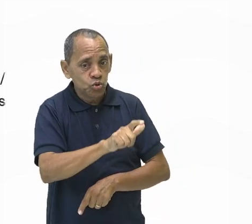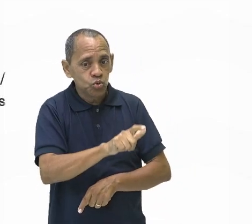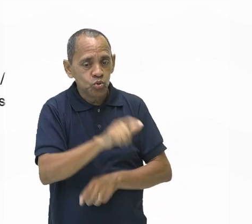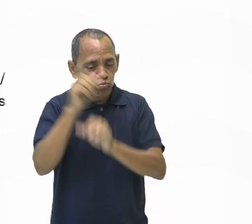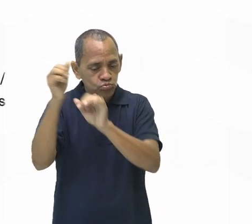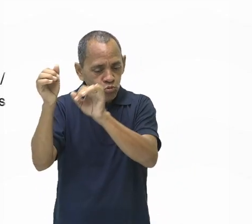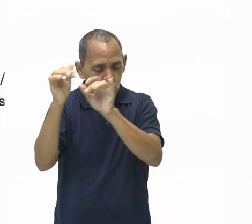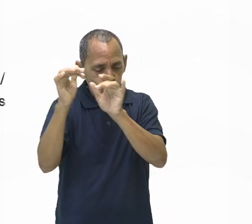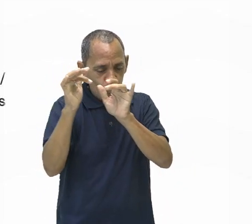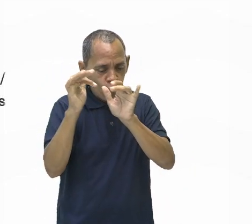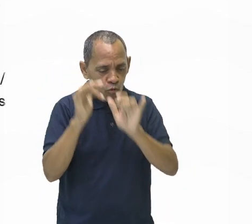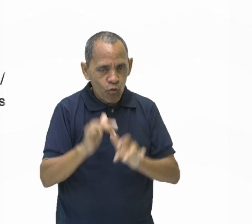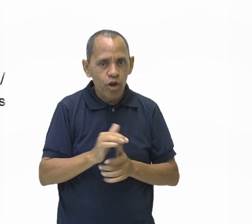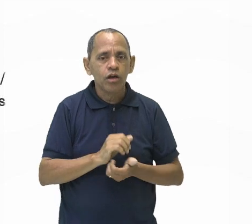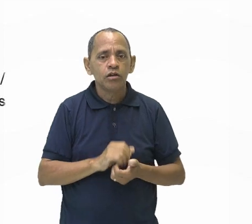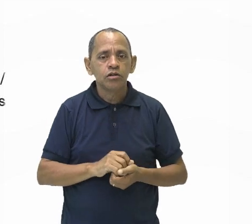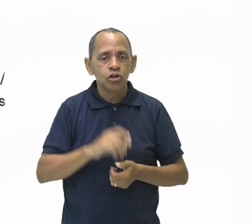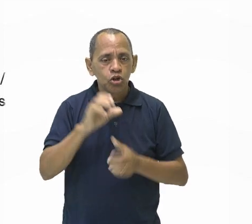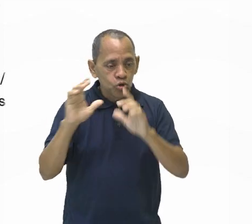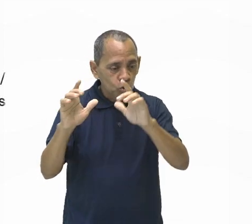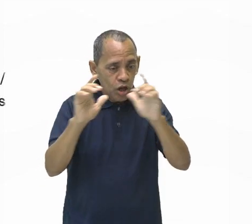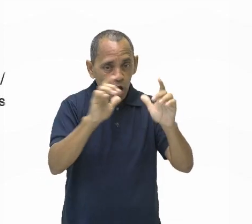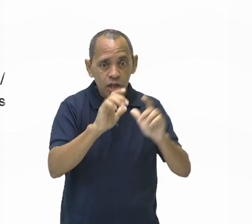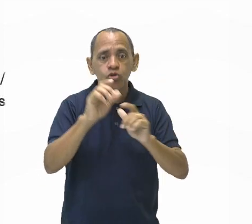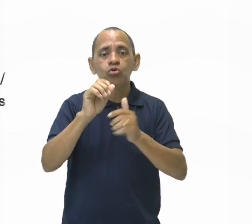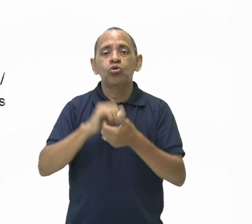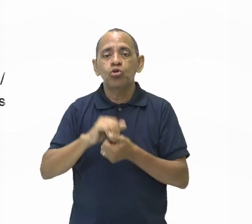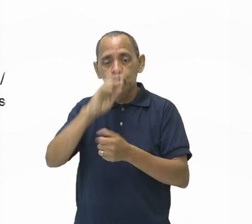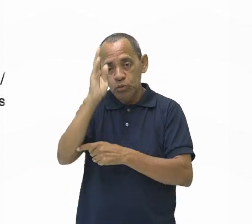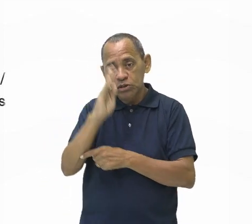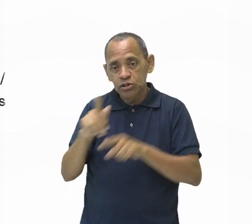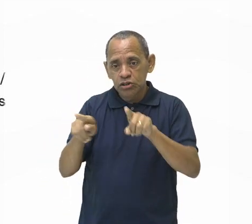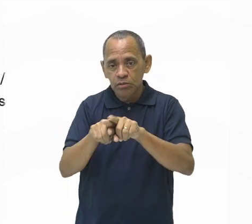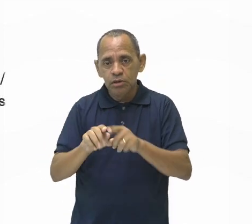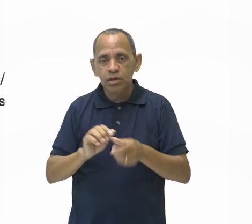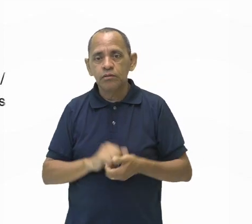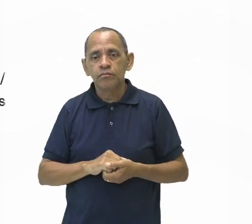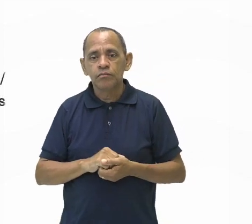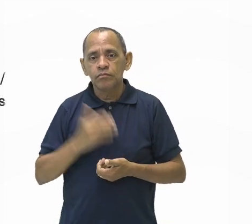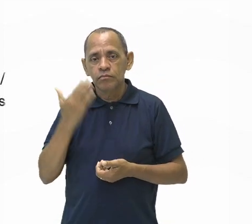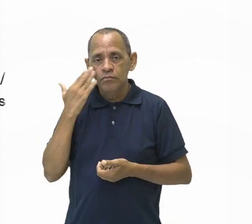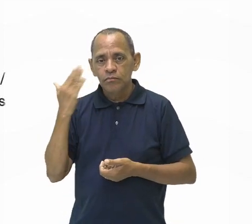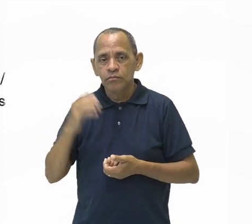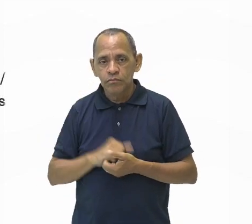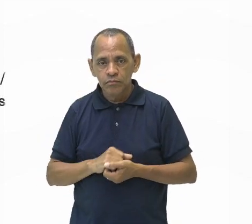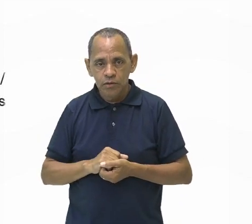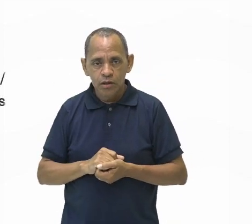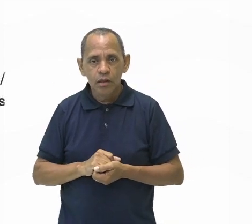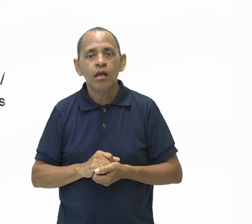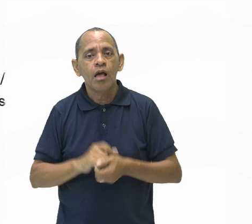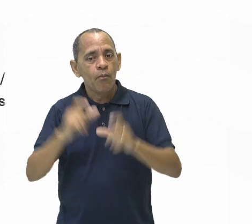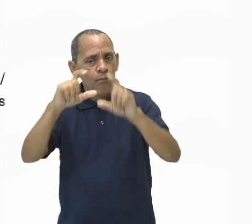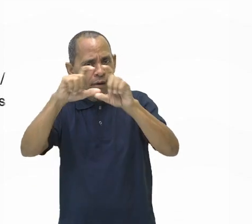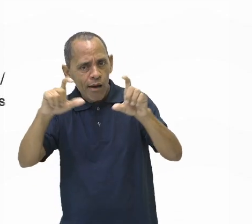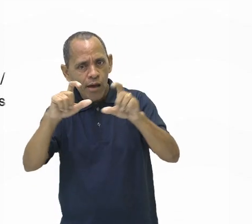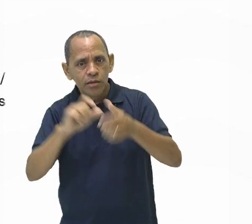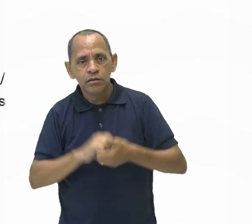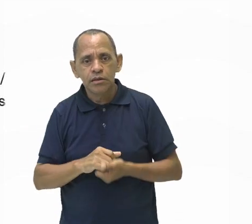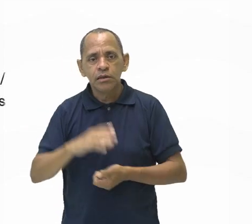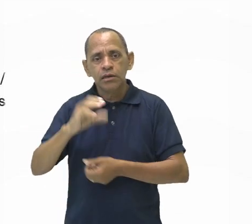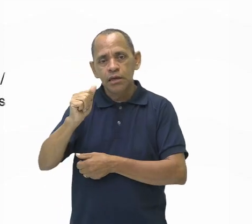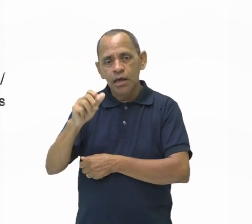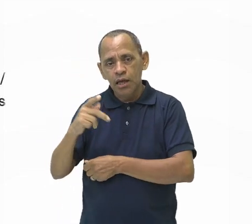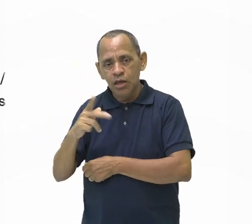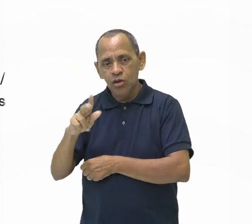e se amolda ao tipo descrito no artigo 20, caput e parágrafo 2º da Lei 7.716 de 89, que